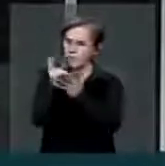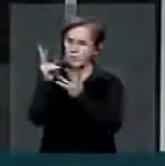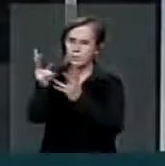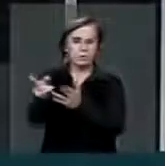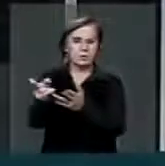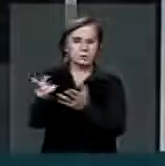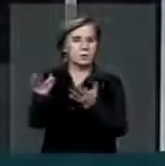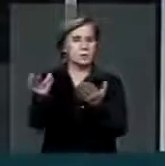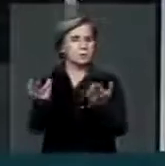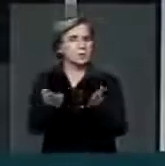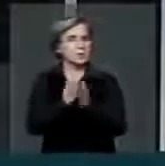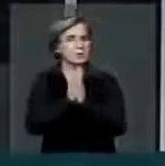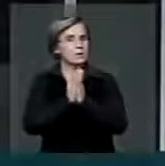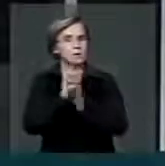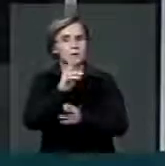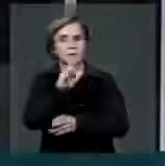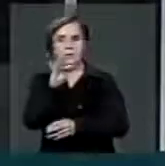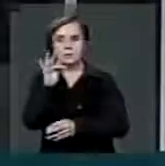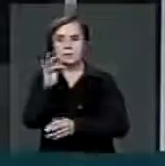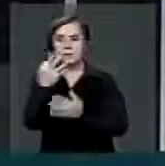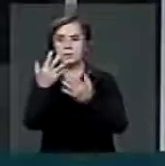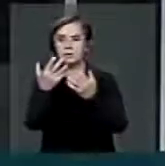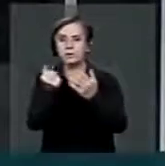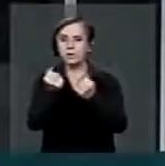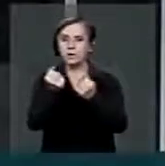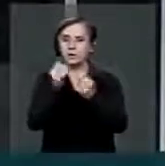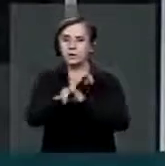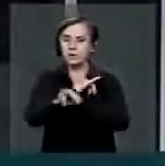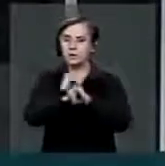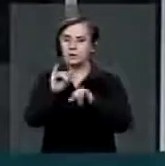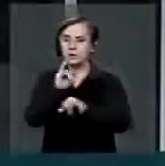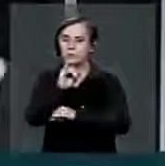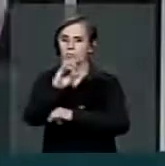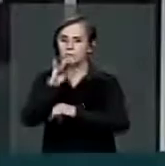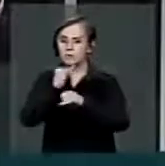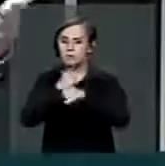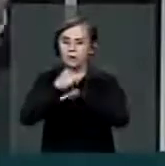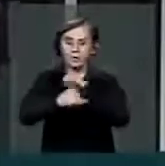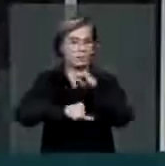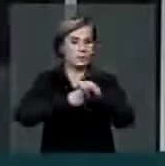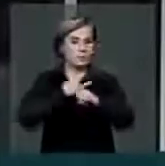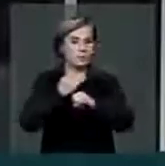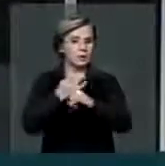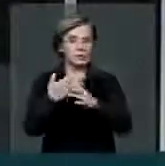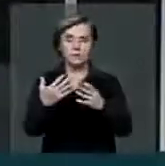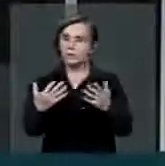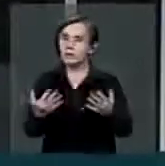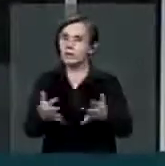a Receita Federal aceita a declaração pela internet, que é um ato jurídico muito mais complexo.